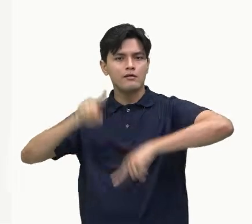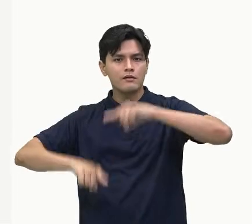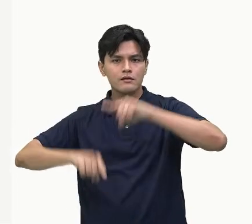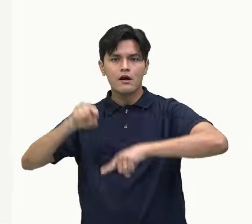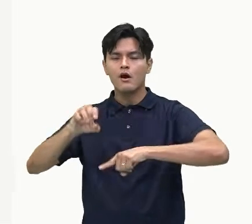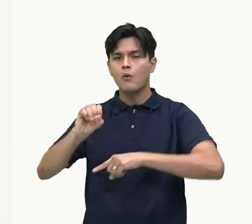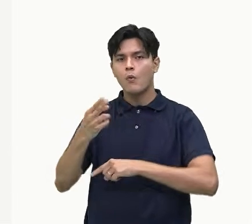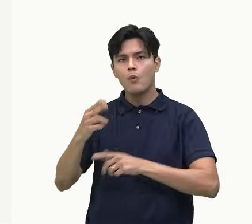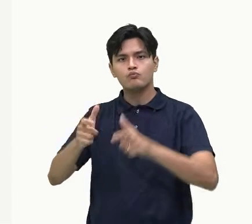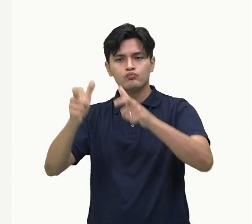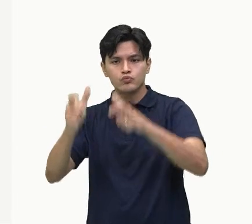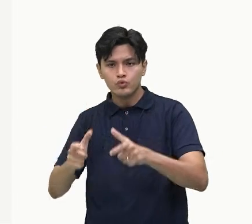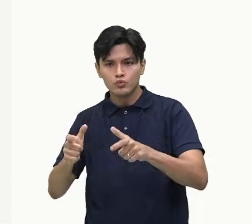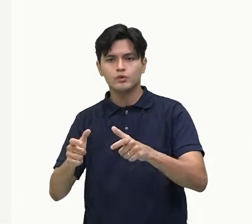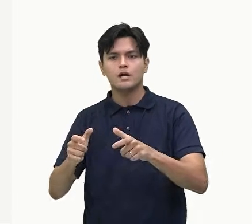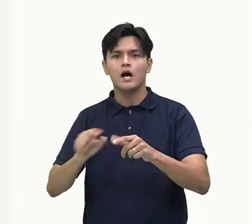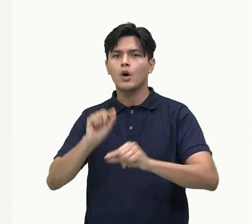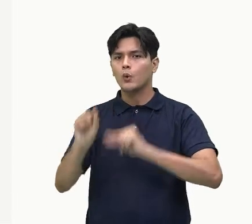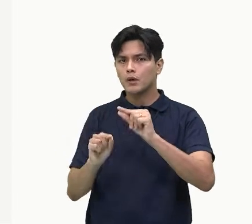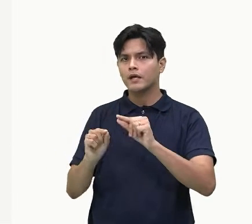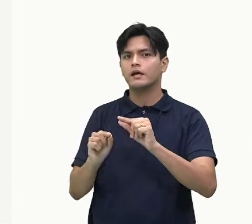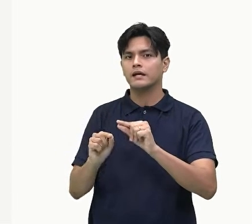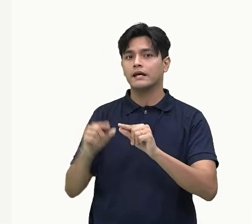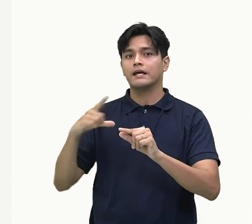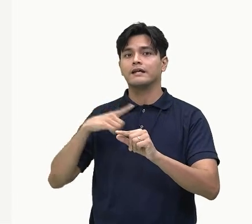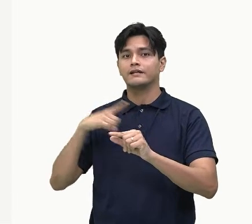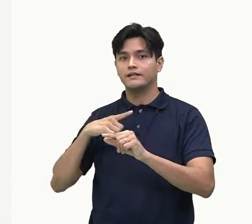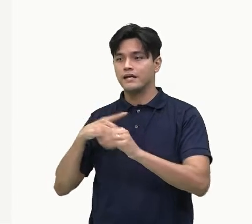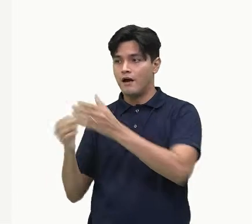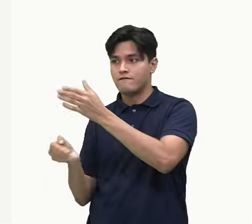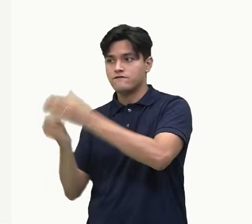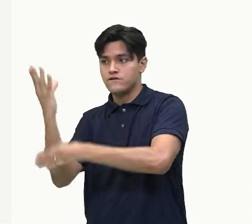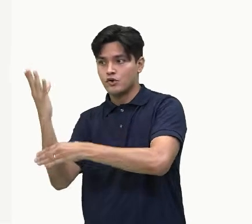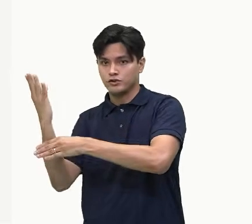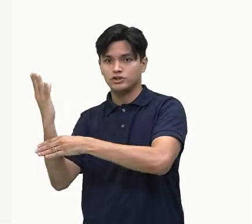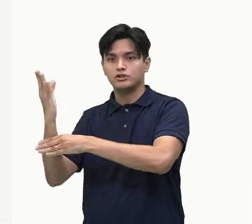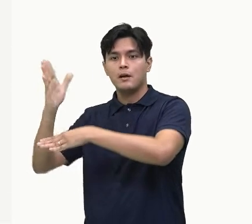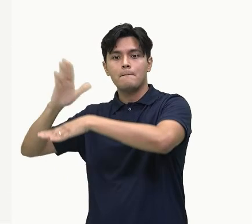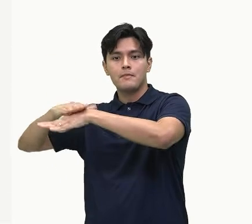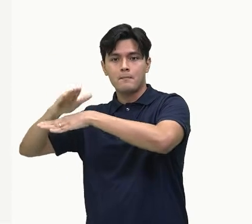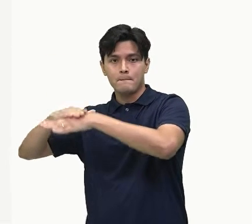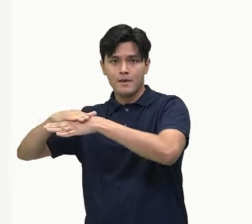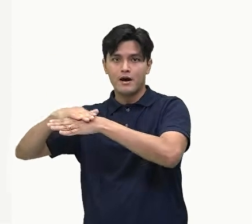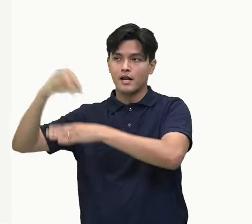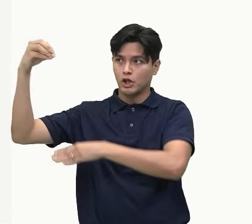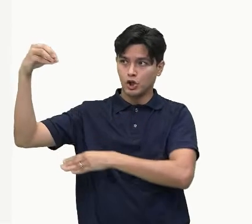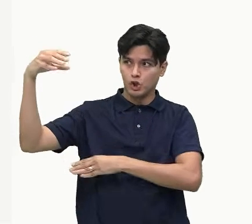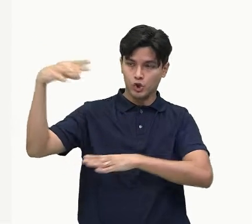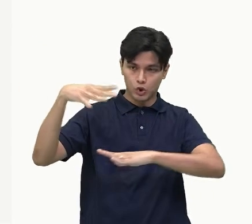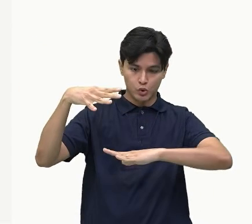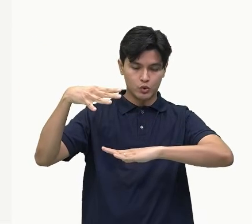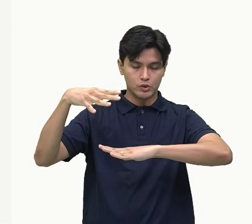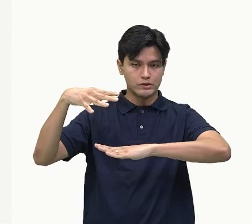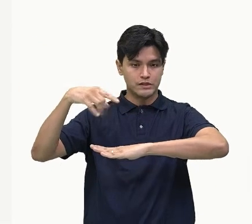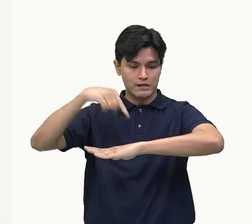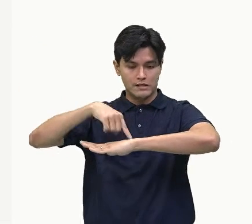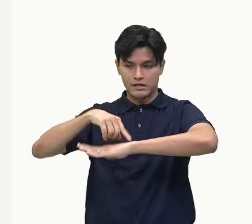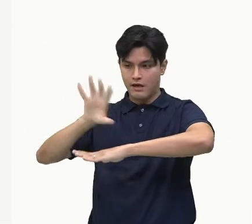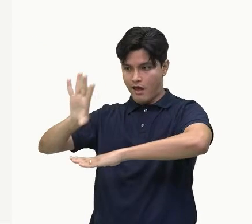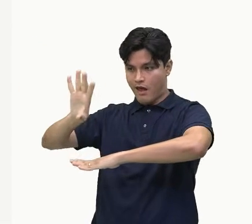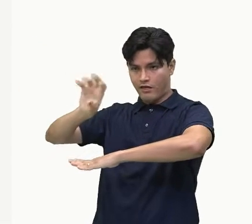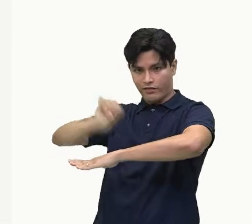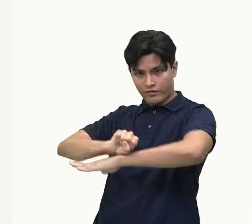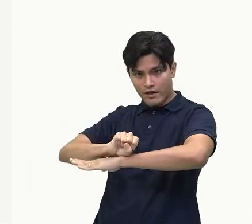outras fontes, né? Normalmente são aqueles corpos que refletem a luz de alguma fonte